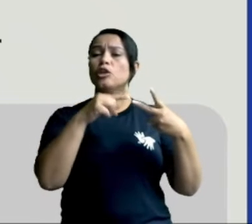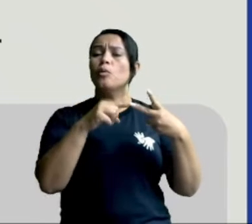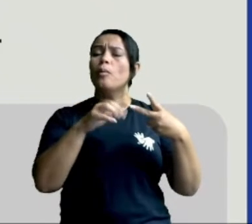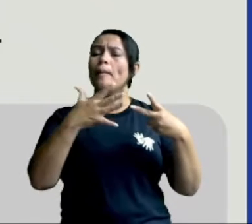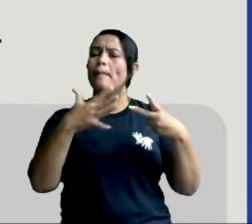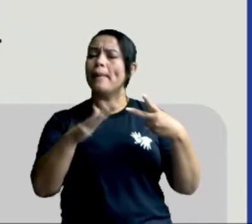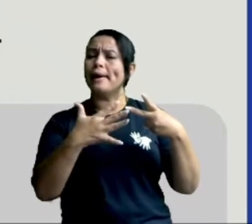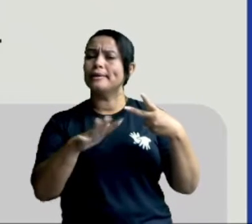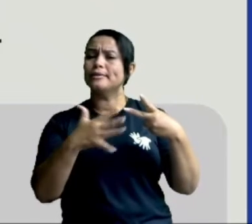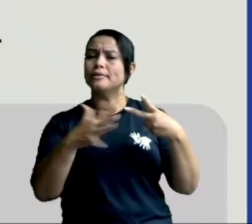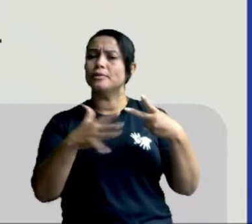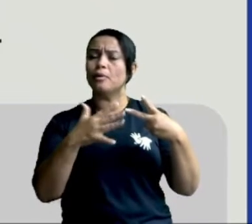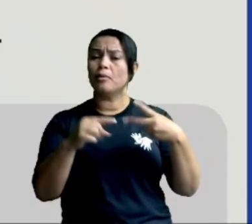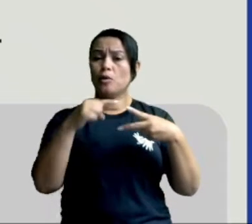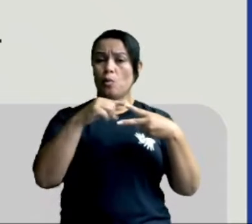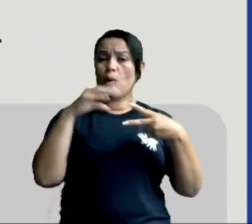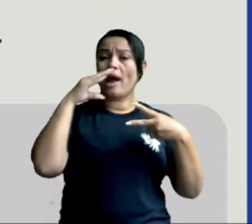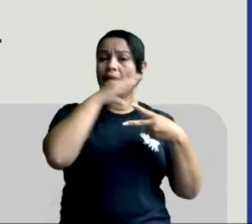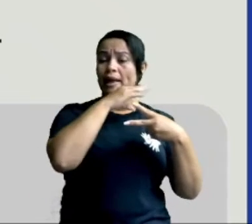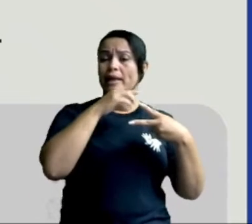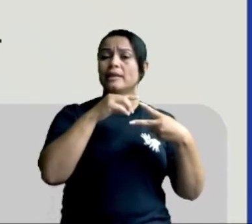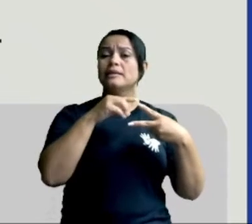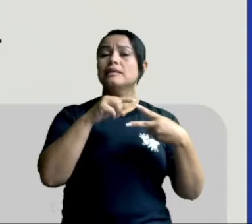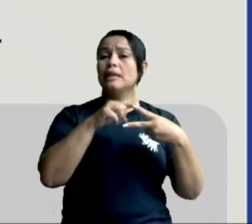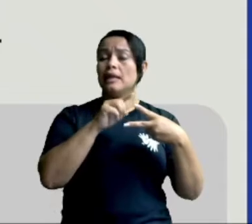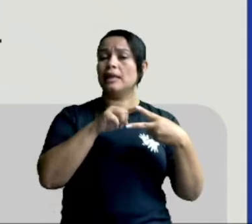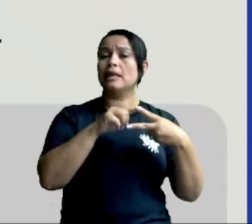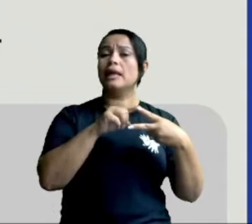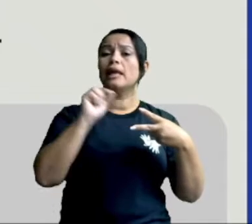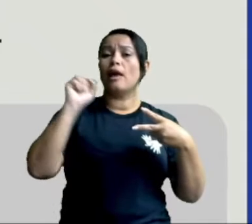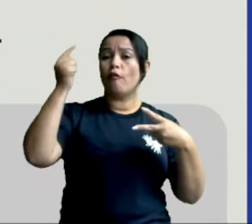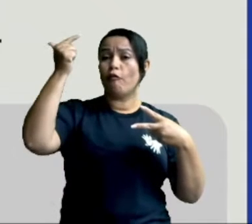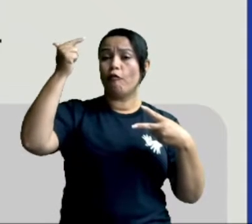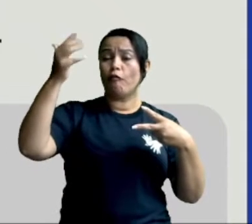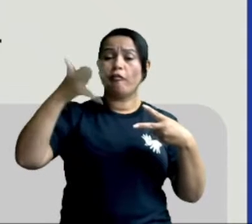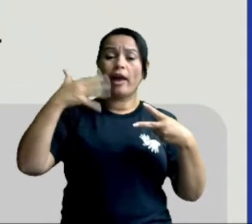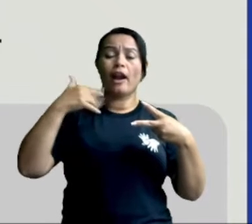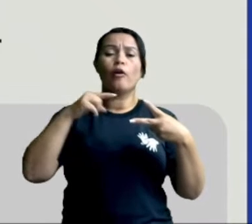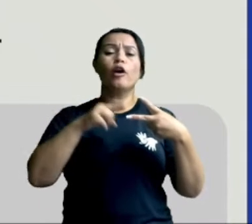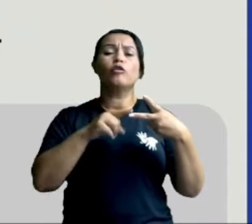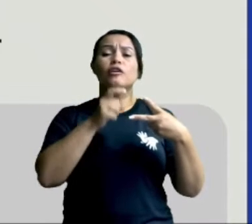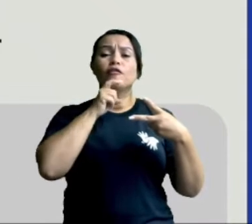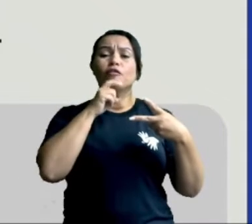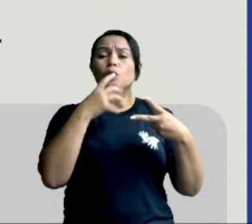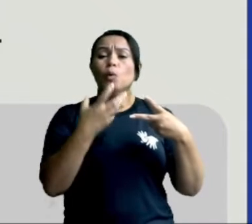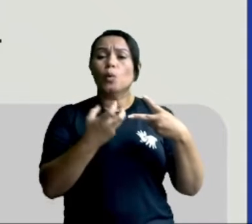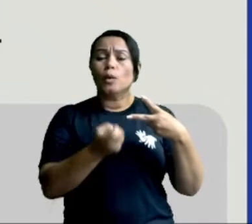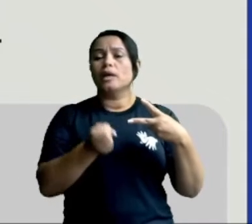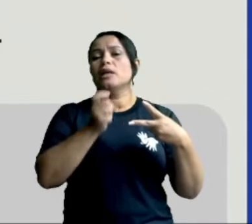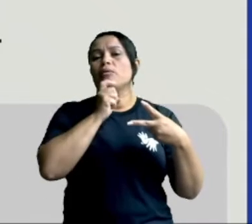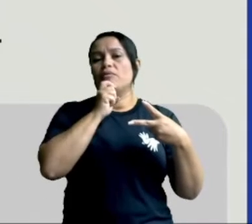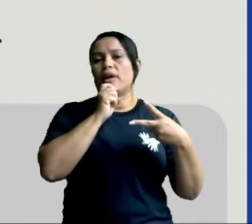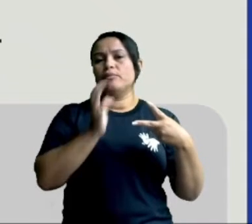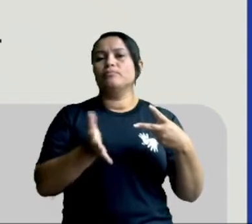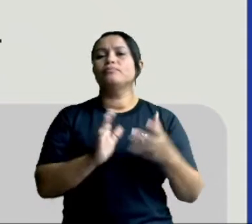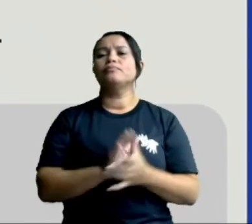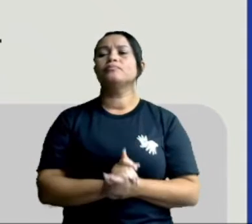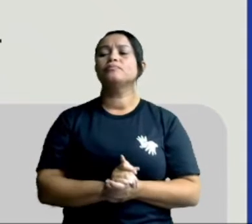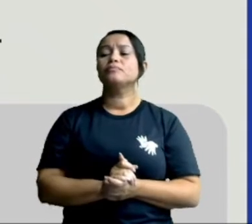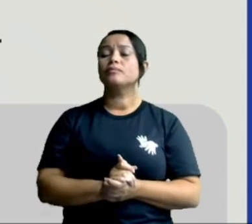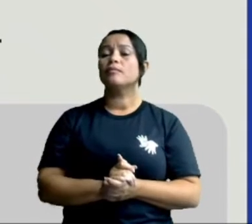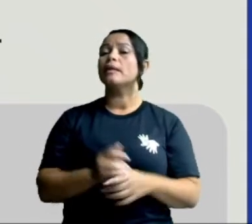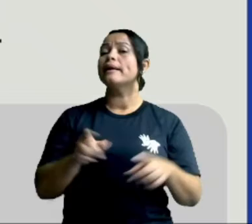né uma quente e úmida que é o verão EA outra mais fria e seca que é o inverno